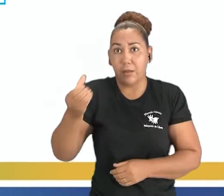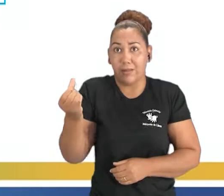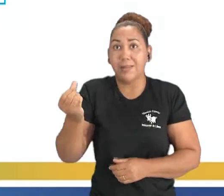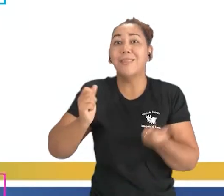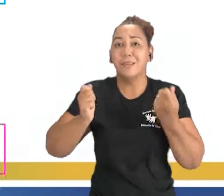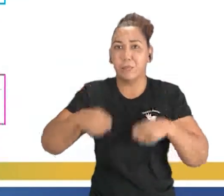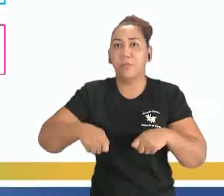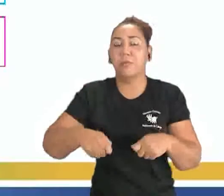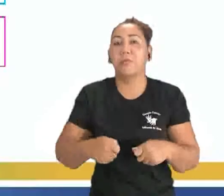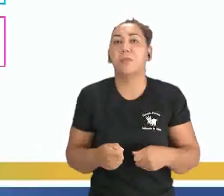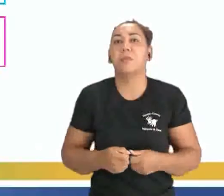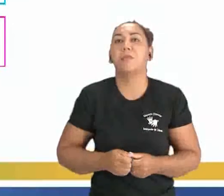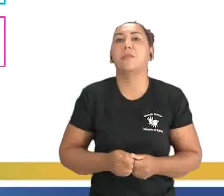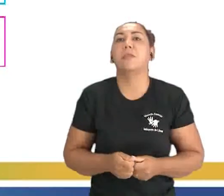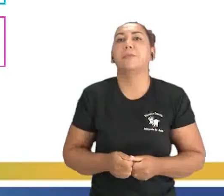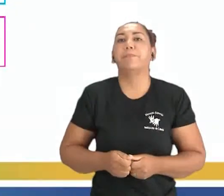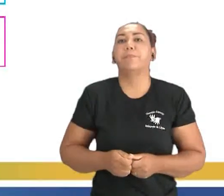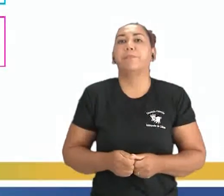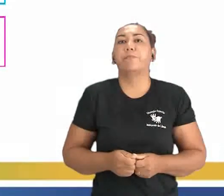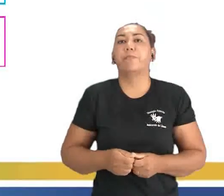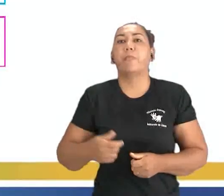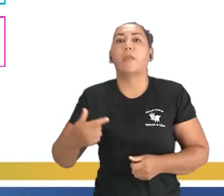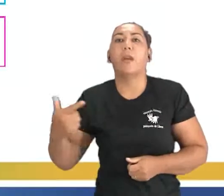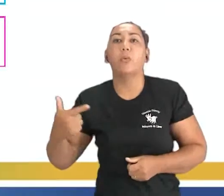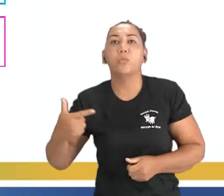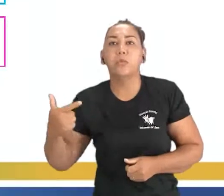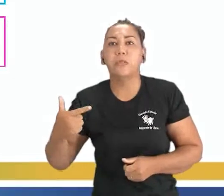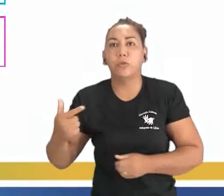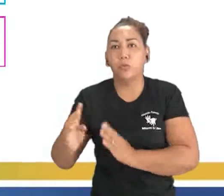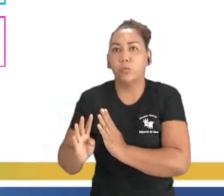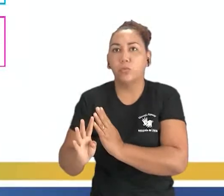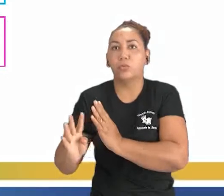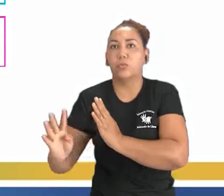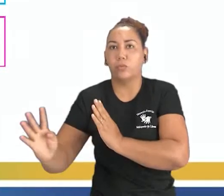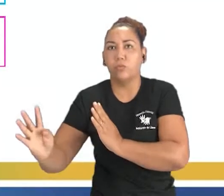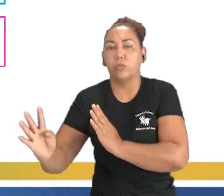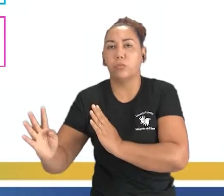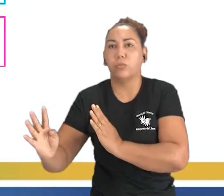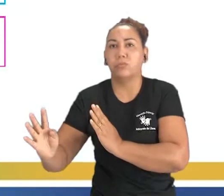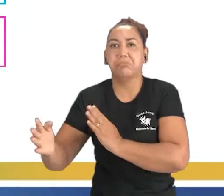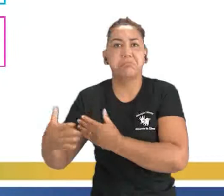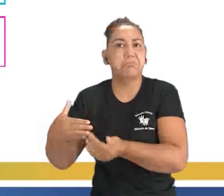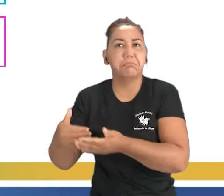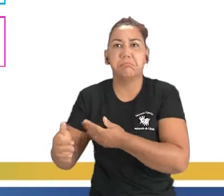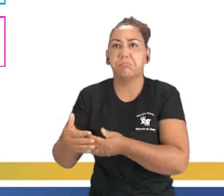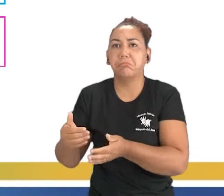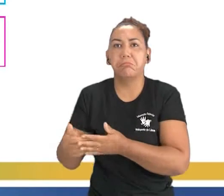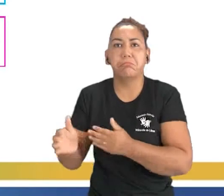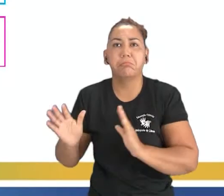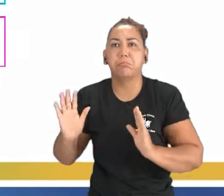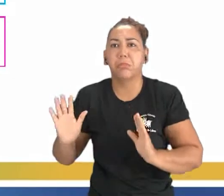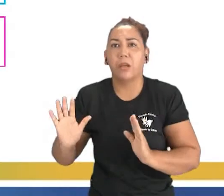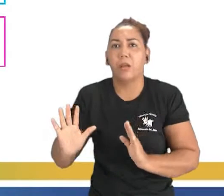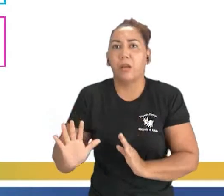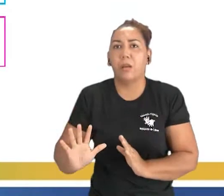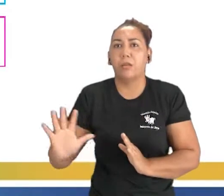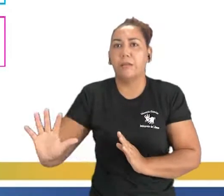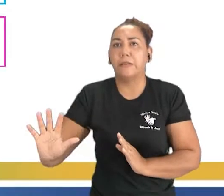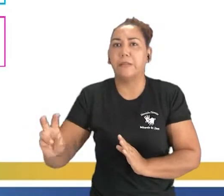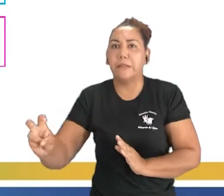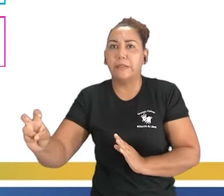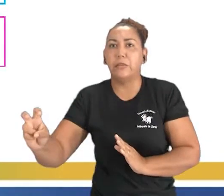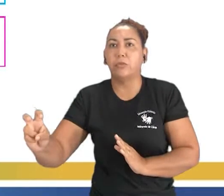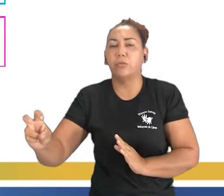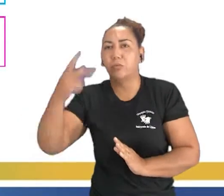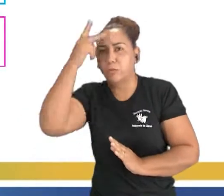que nós podemos utilizar. O segundo da fila, ele pode ser qualquer uma das 5 pessoas restantes,